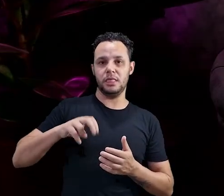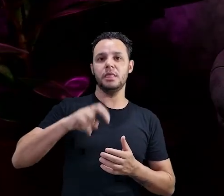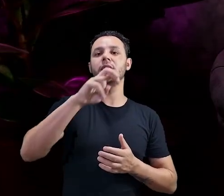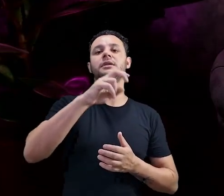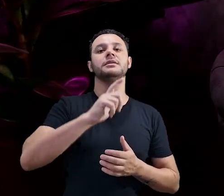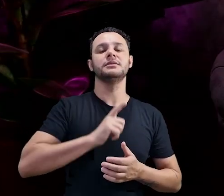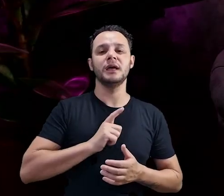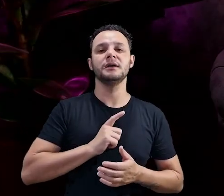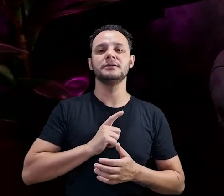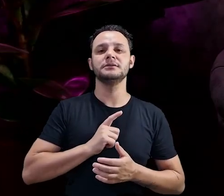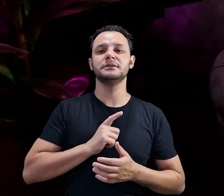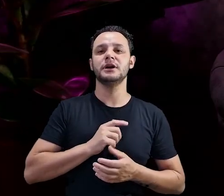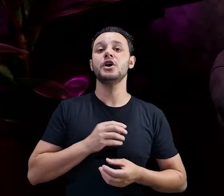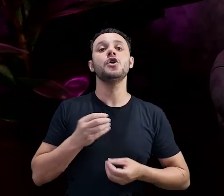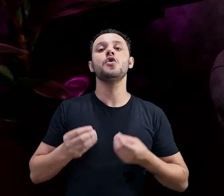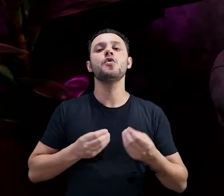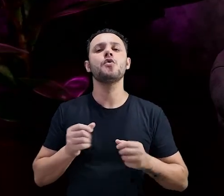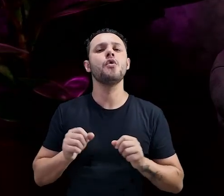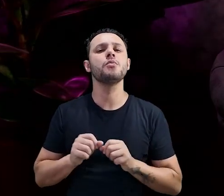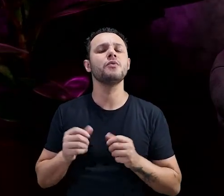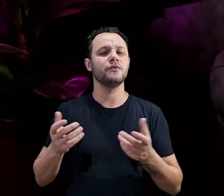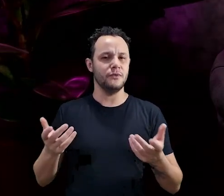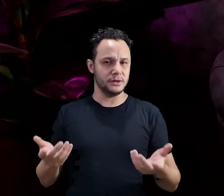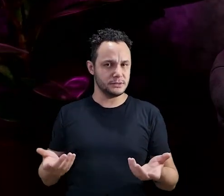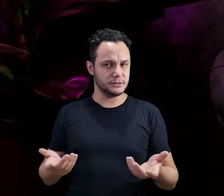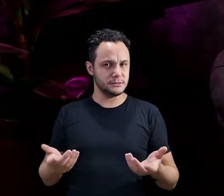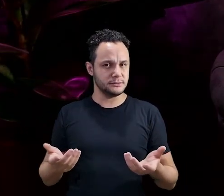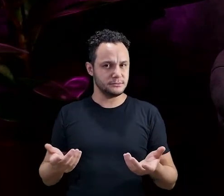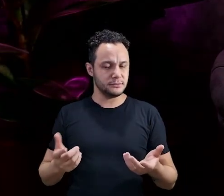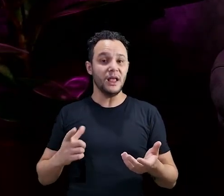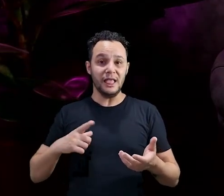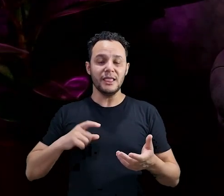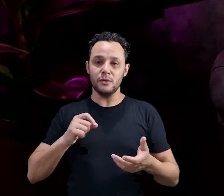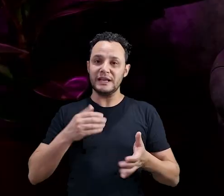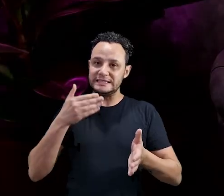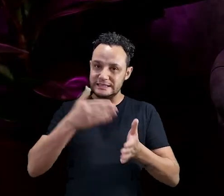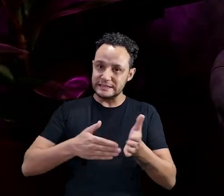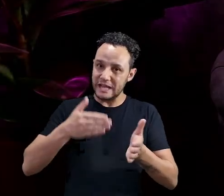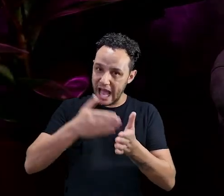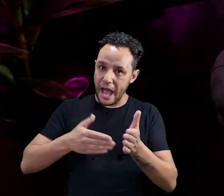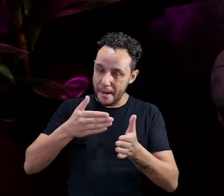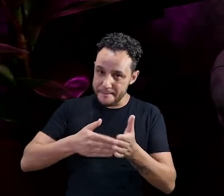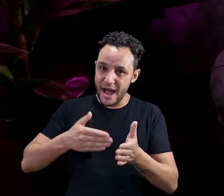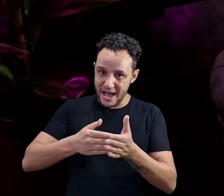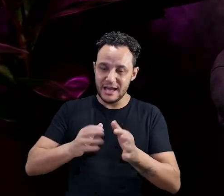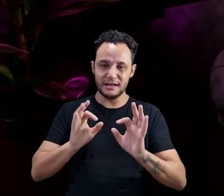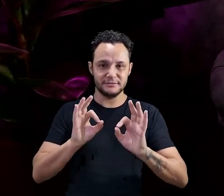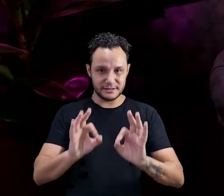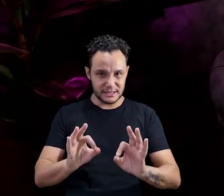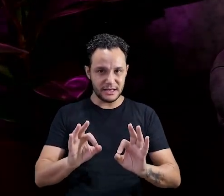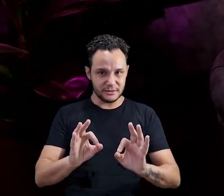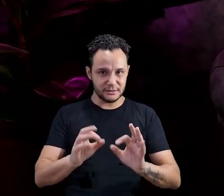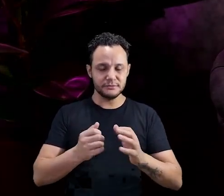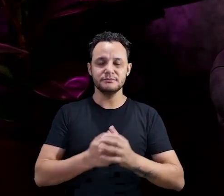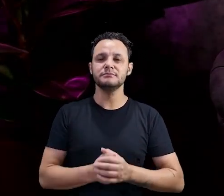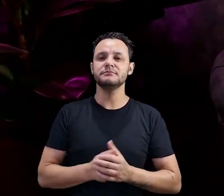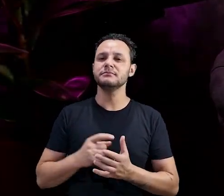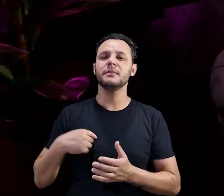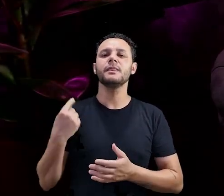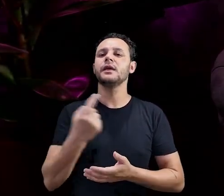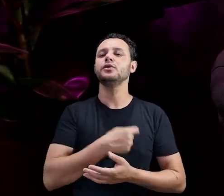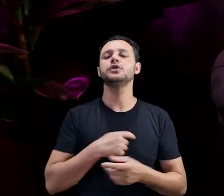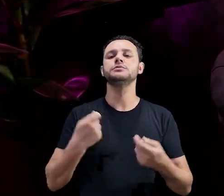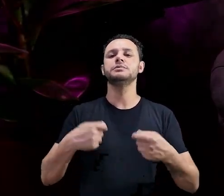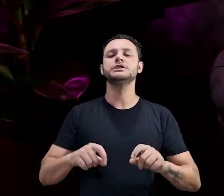não tem nenhum acesso para o andar de cima que não seja pelas escadas. Nesse caso, a gente tem uma barreira física que é mais óbvia,